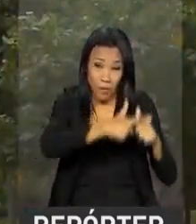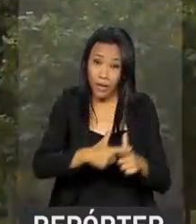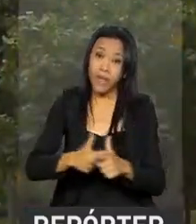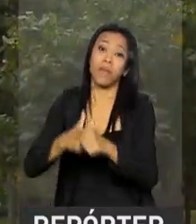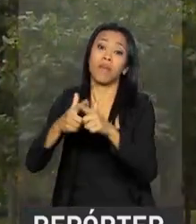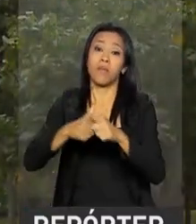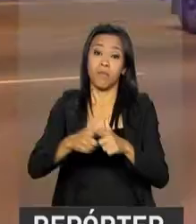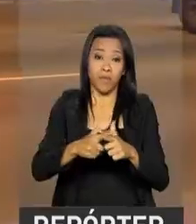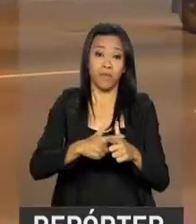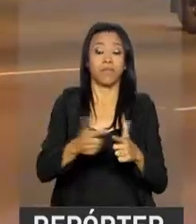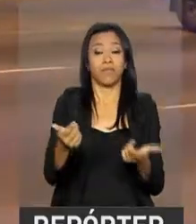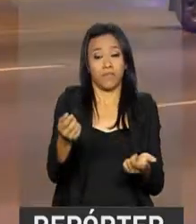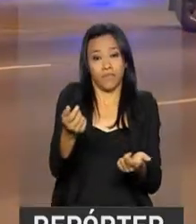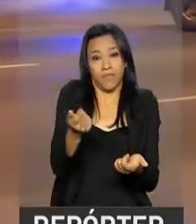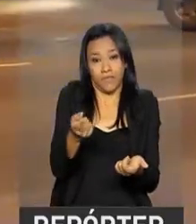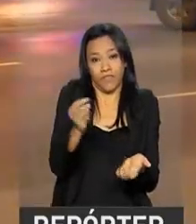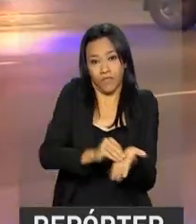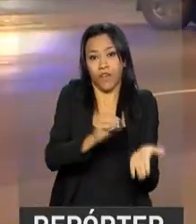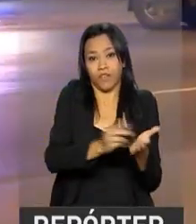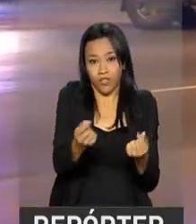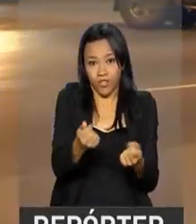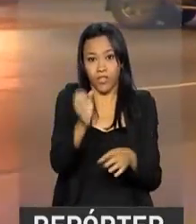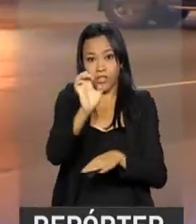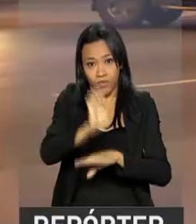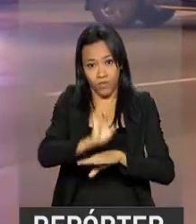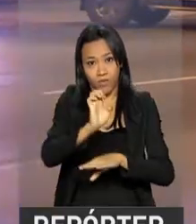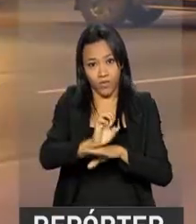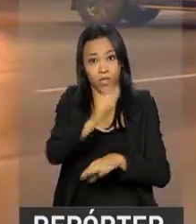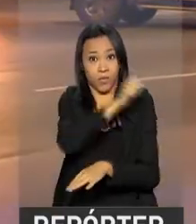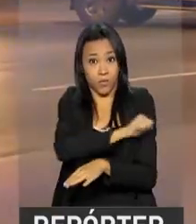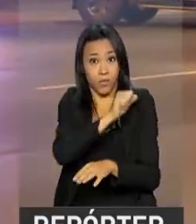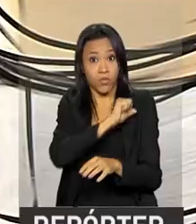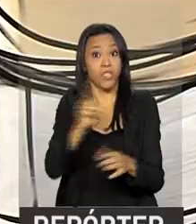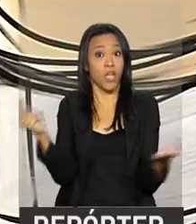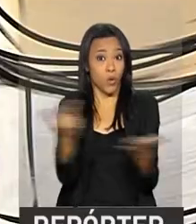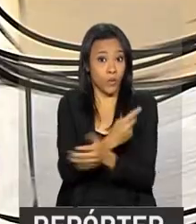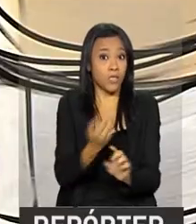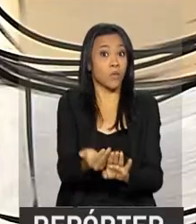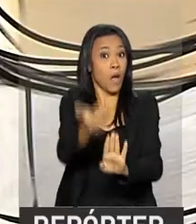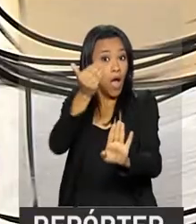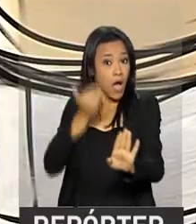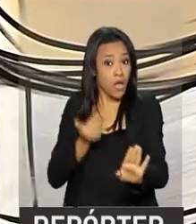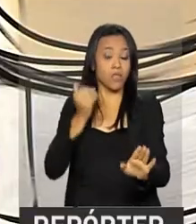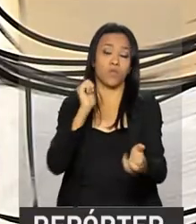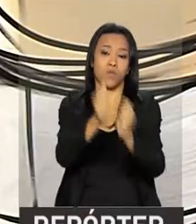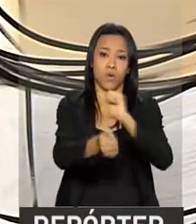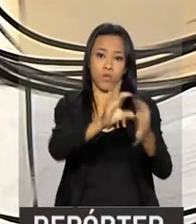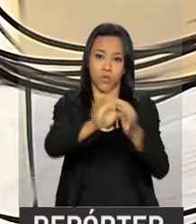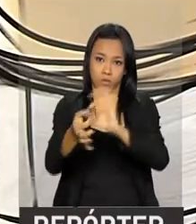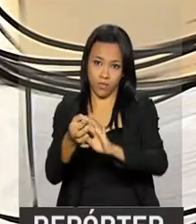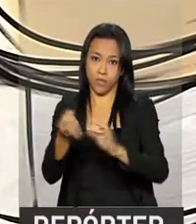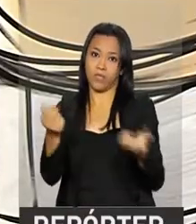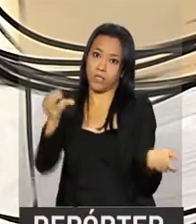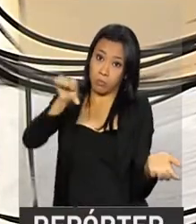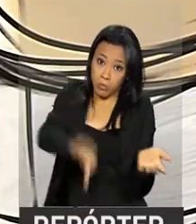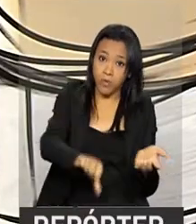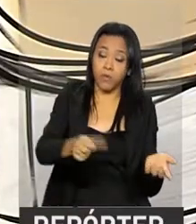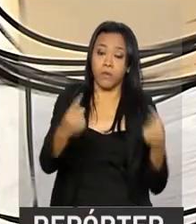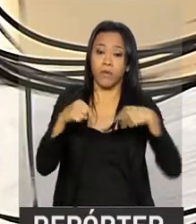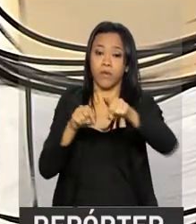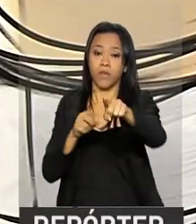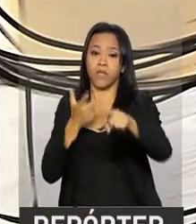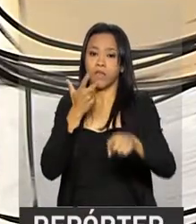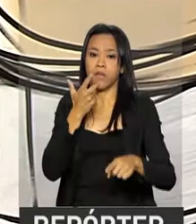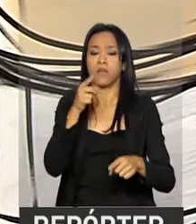toma conta do rio de janeiro teria acontecido antes e com mais força ou a quantidade de recursos por todos tudo isto e do